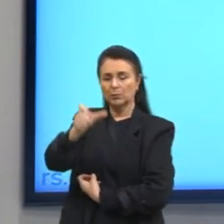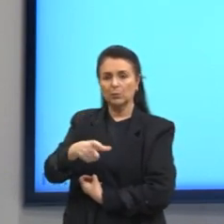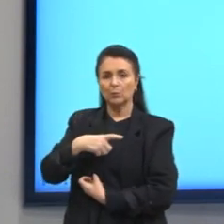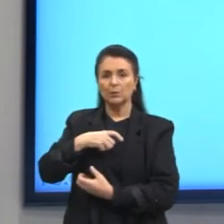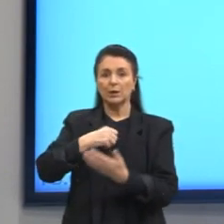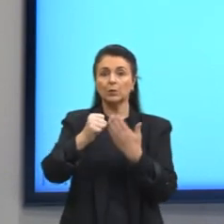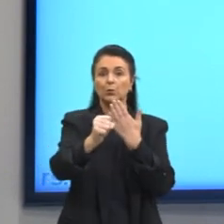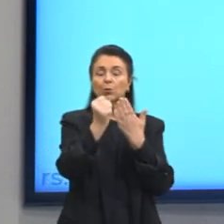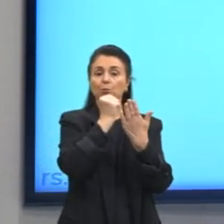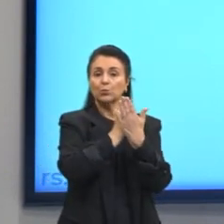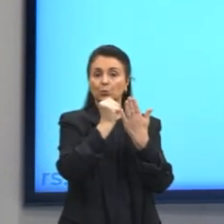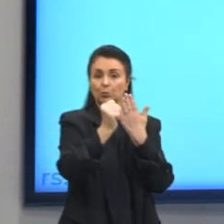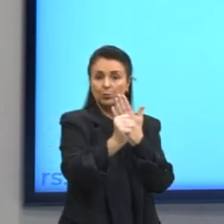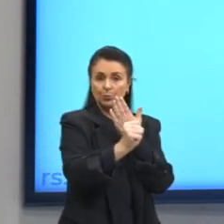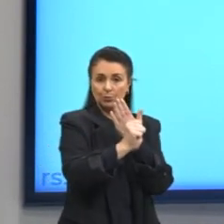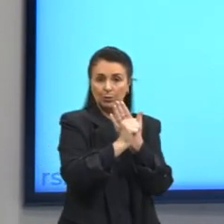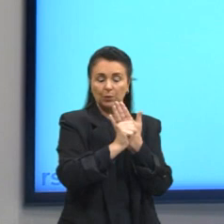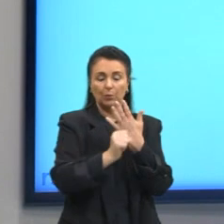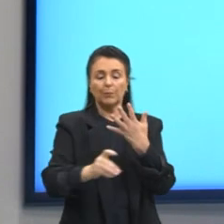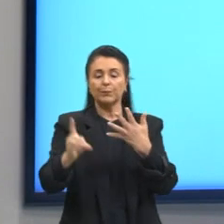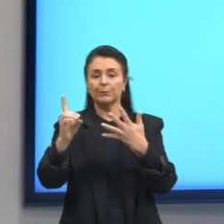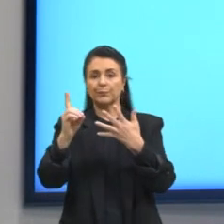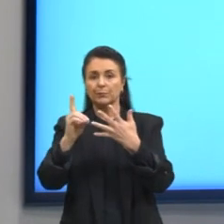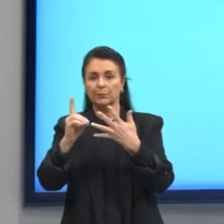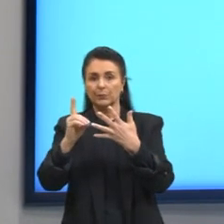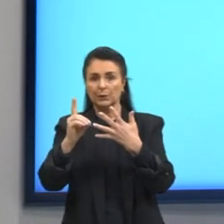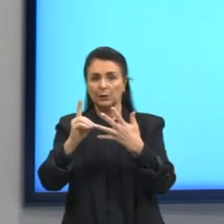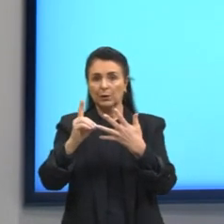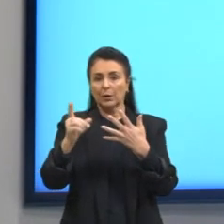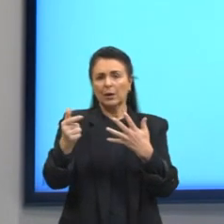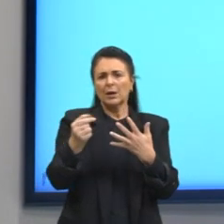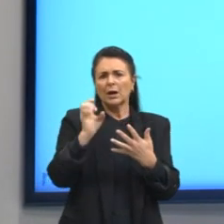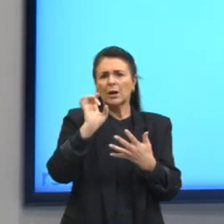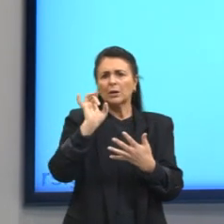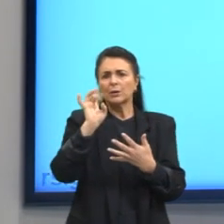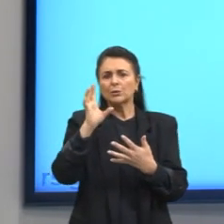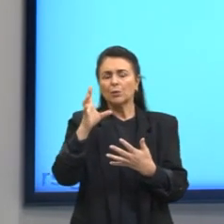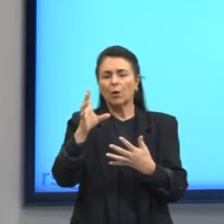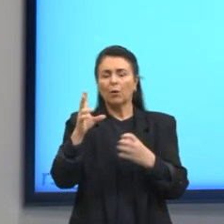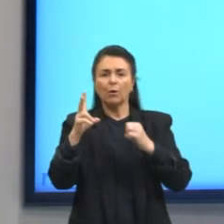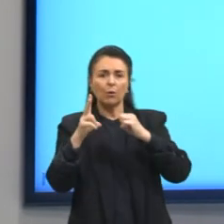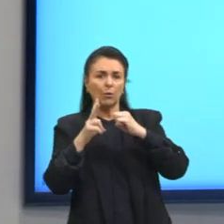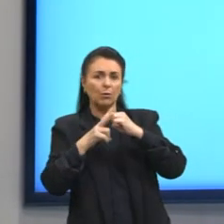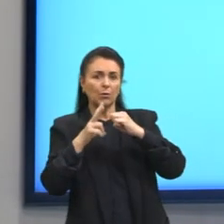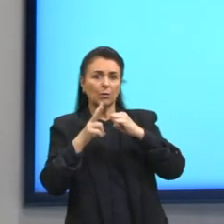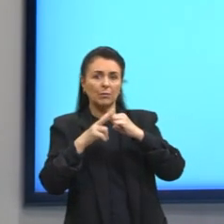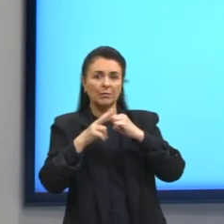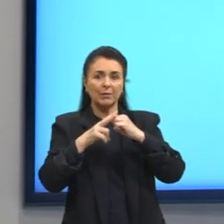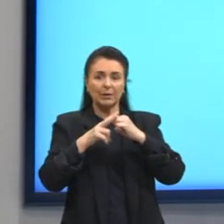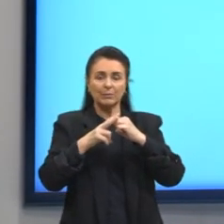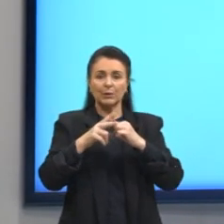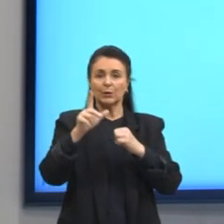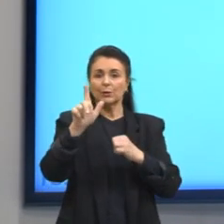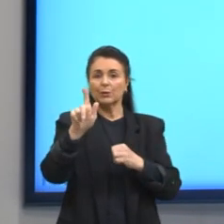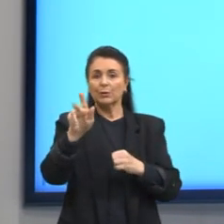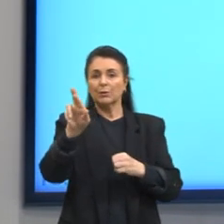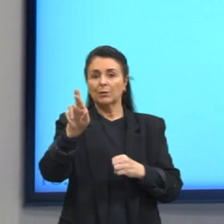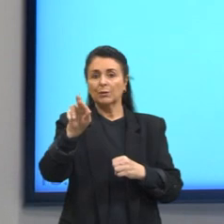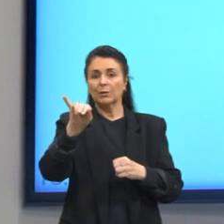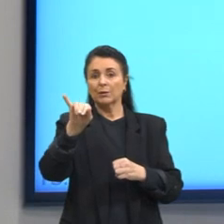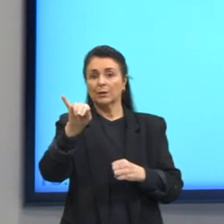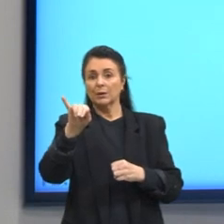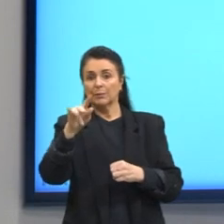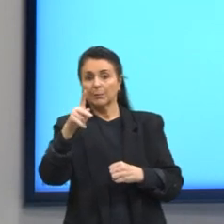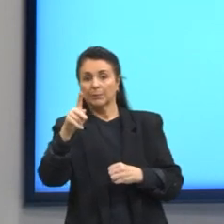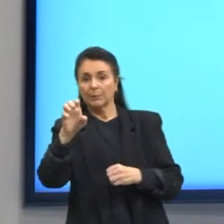aparecendo a letra d o segundo era apenas a forma nominal do verbo gripper e